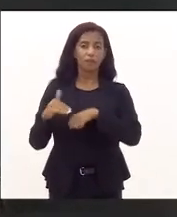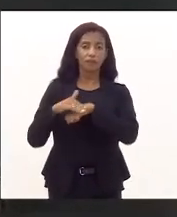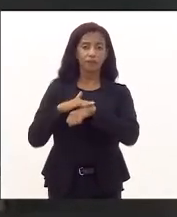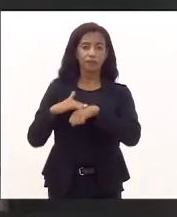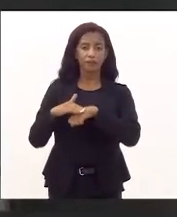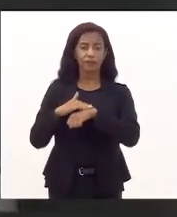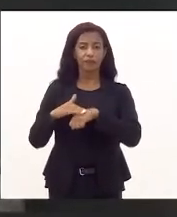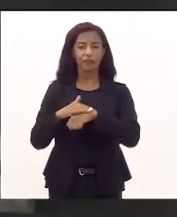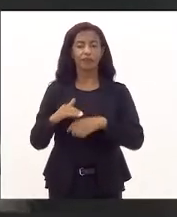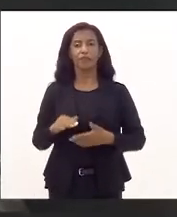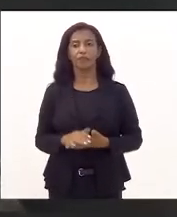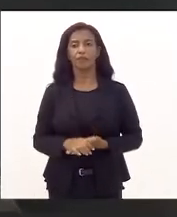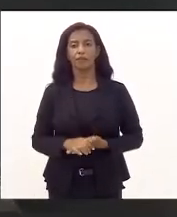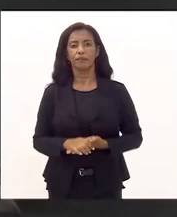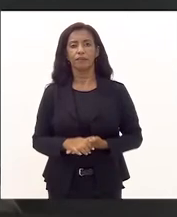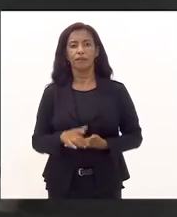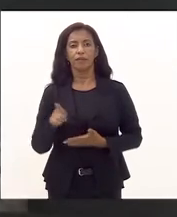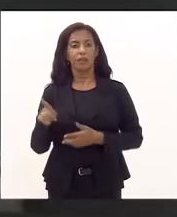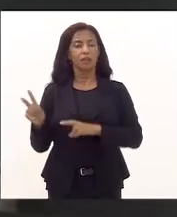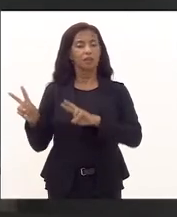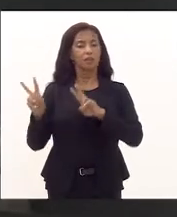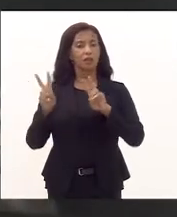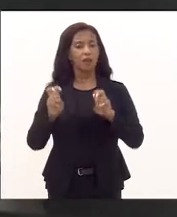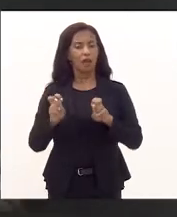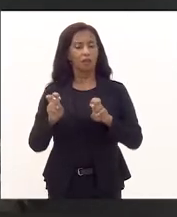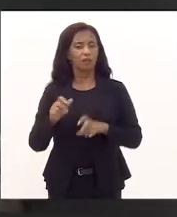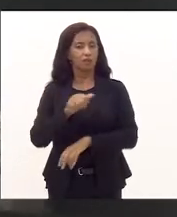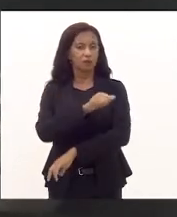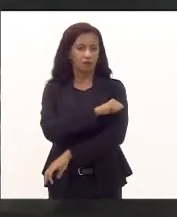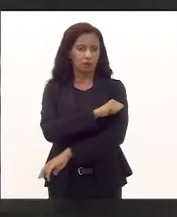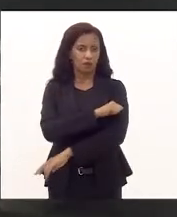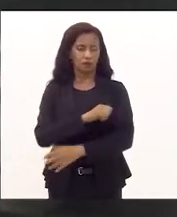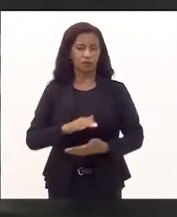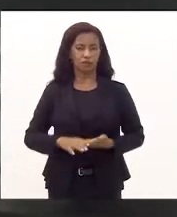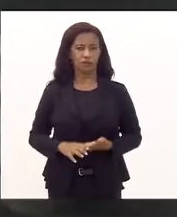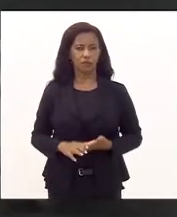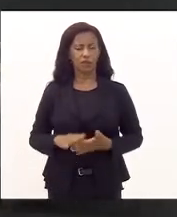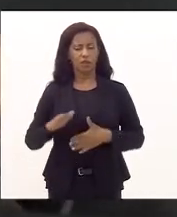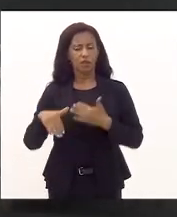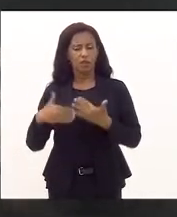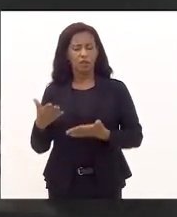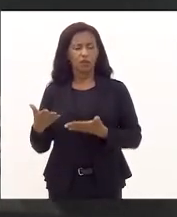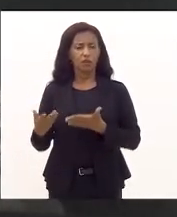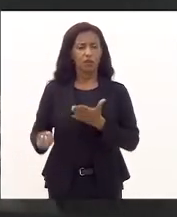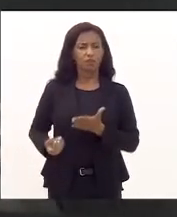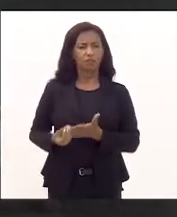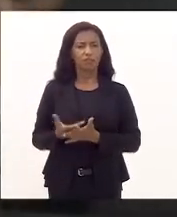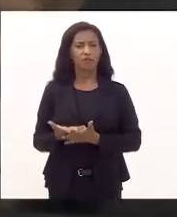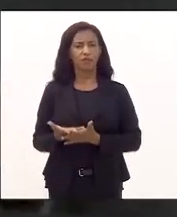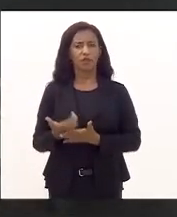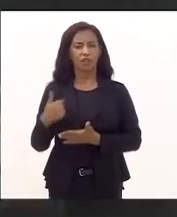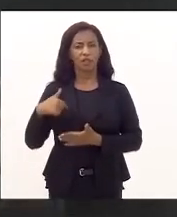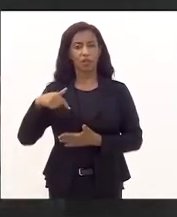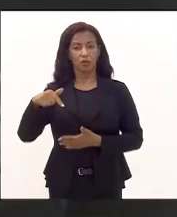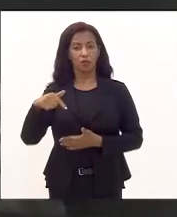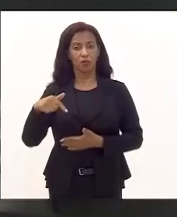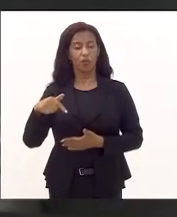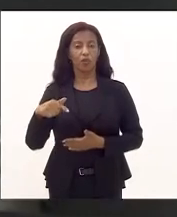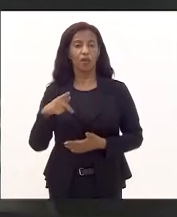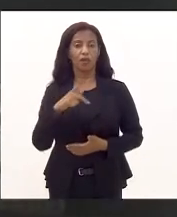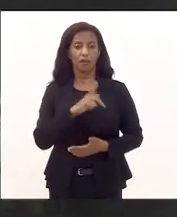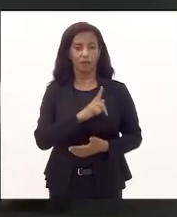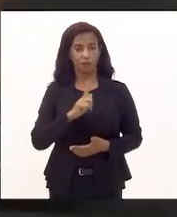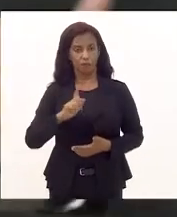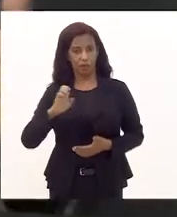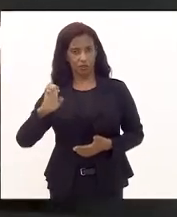conversas esse caso desses alunos. E foi quando eu tomei a iniciativa. Eu fui até o Procurador-Geral do